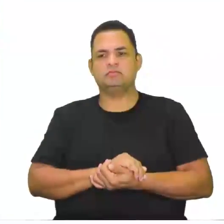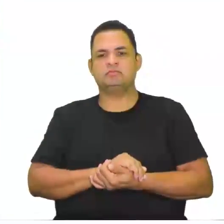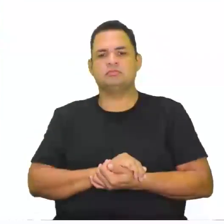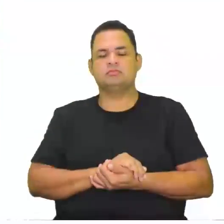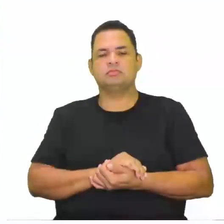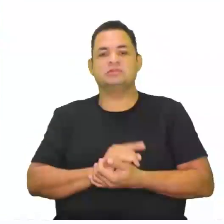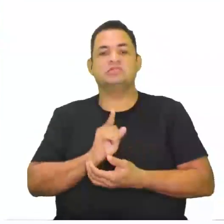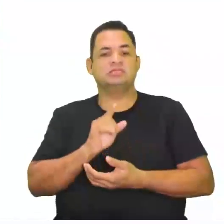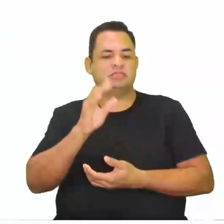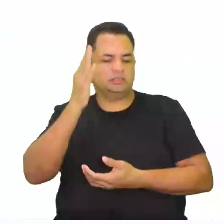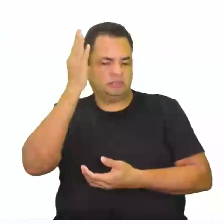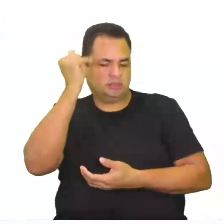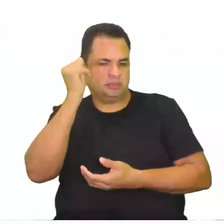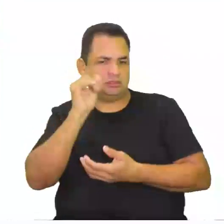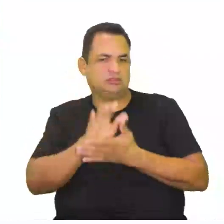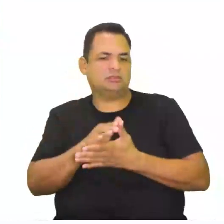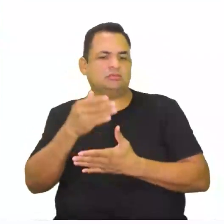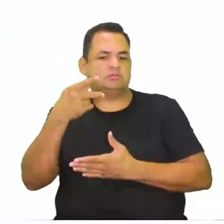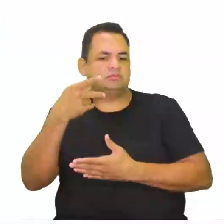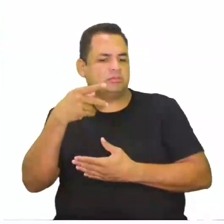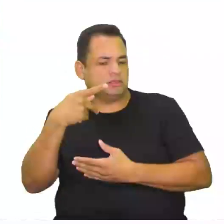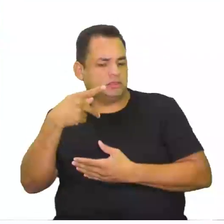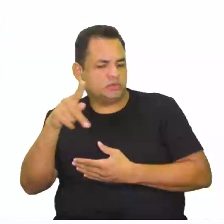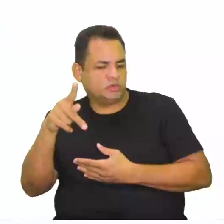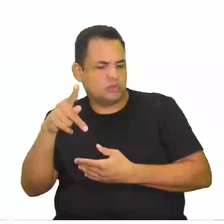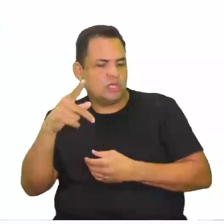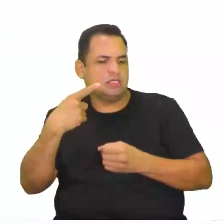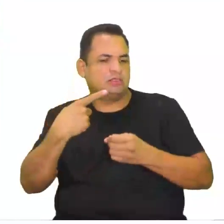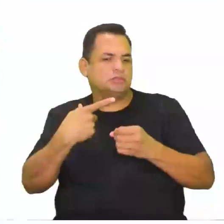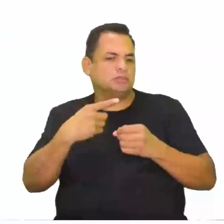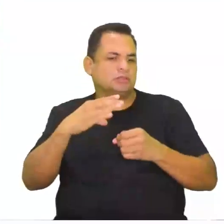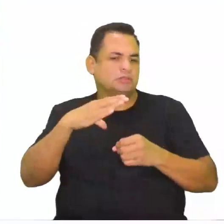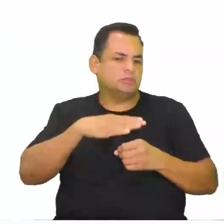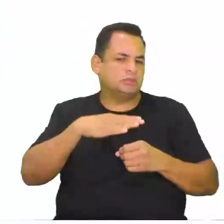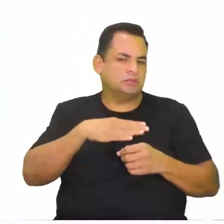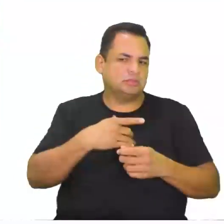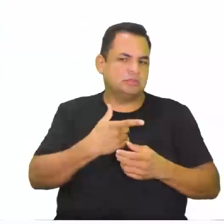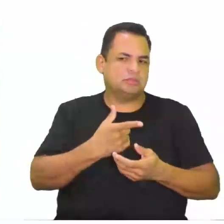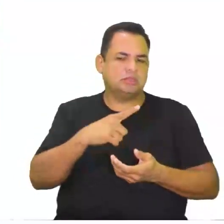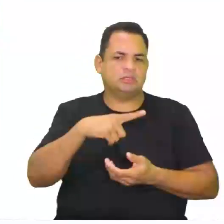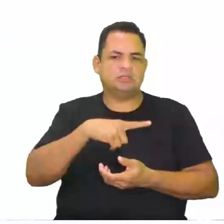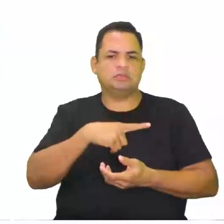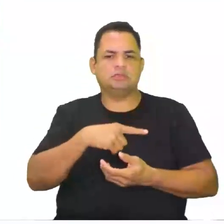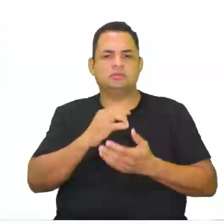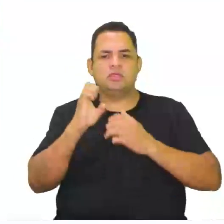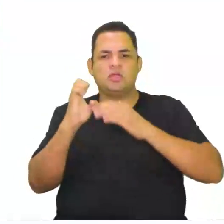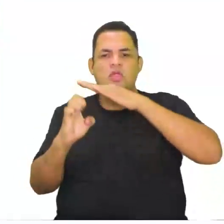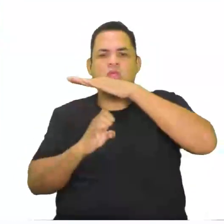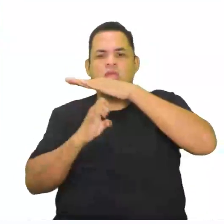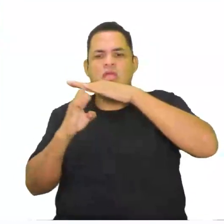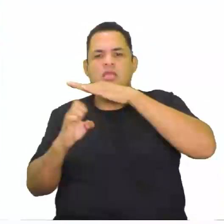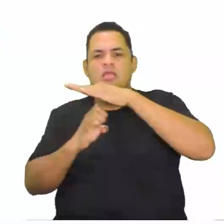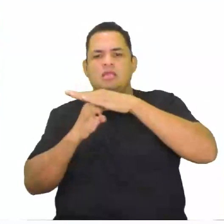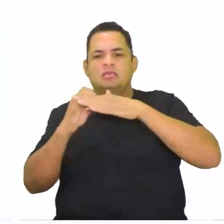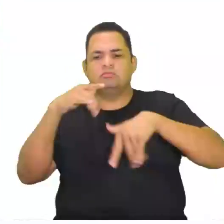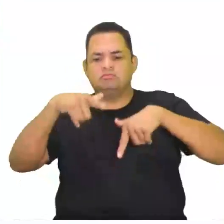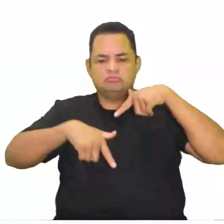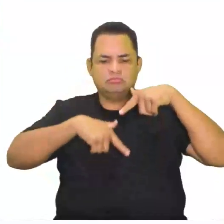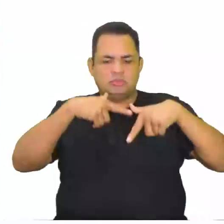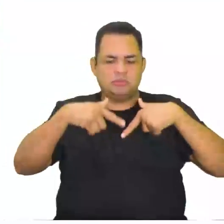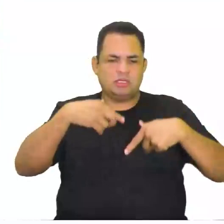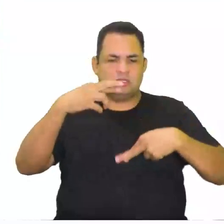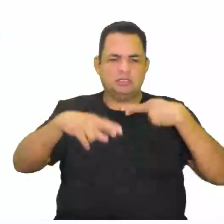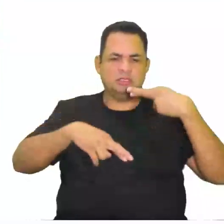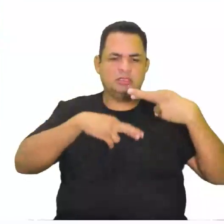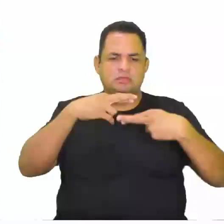você sabe, se na sua cidade, na sua localidade, tem alguma empresa, algum local que trabalhe com a